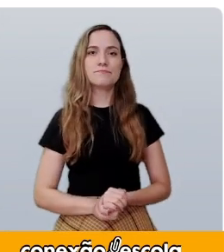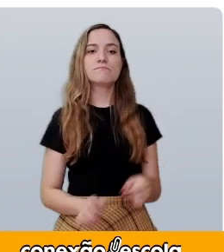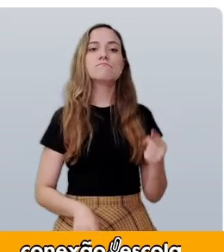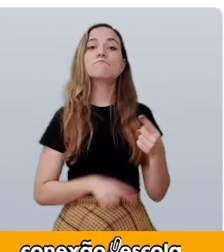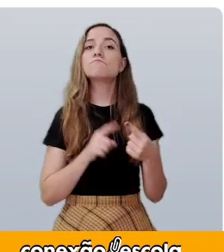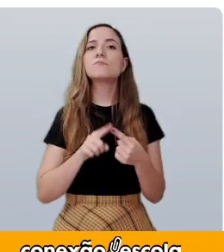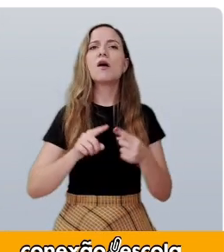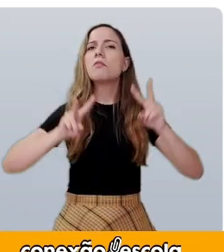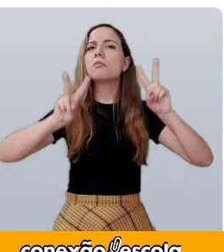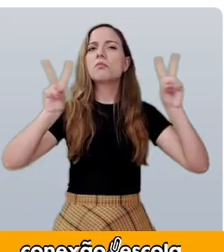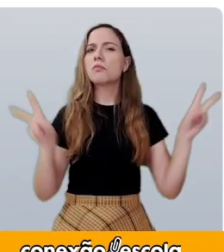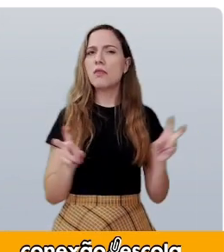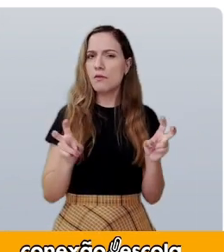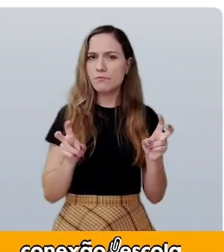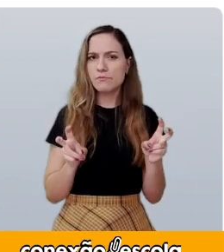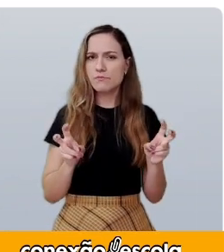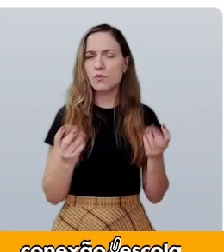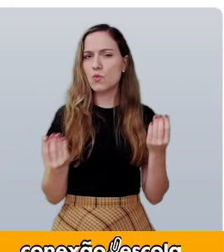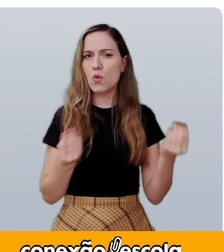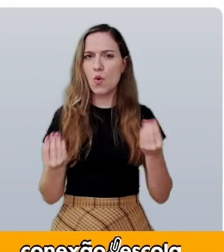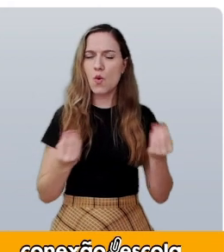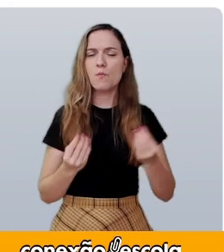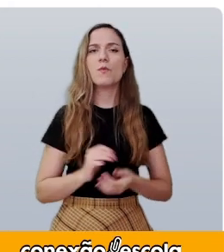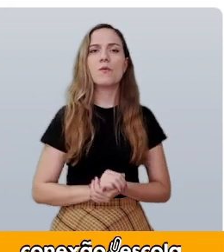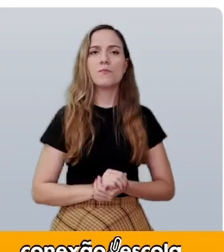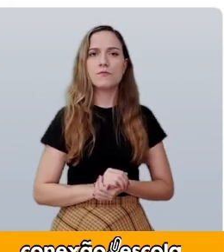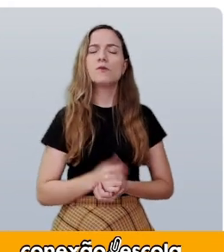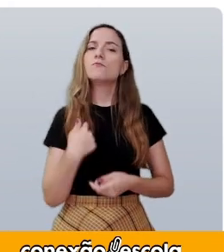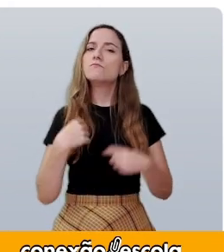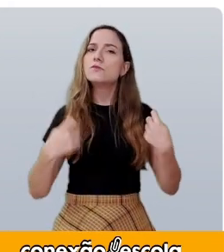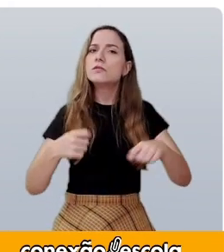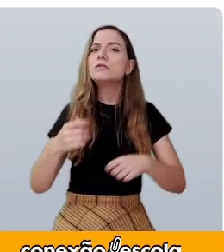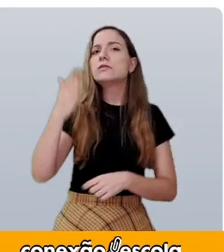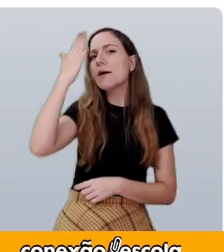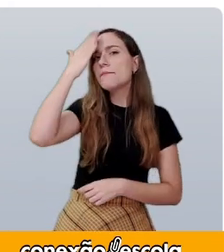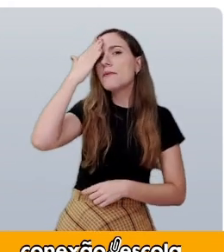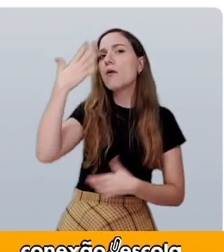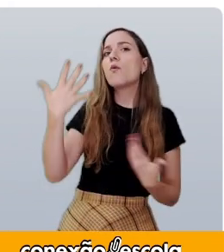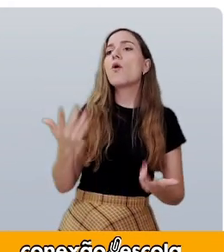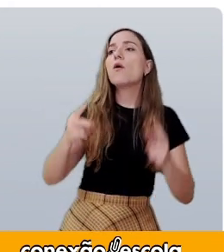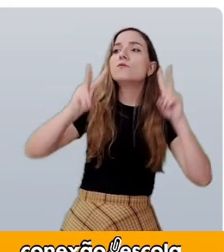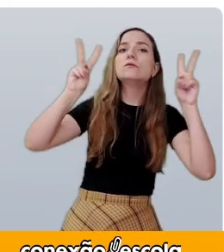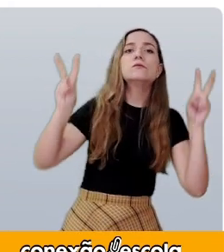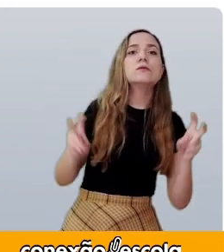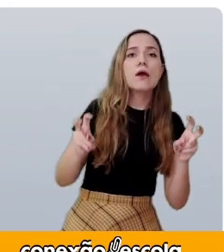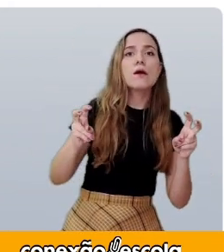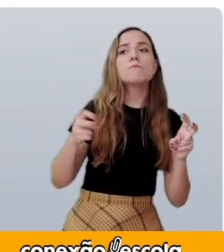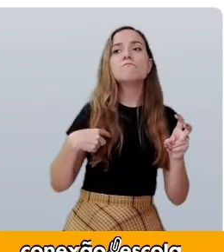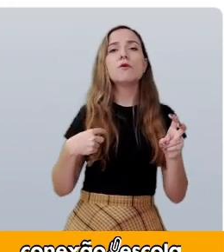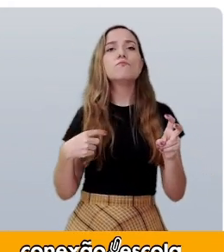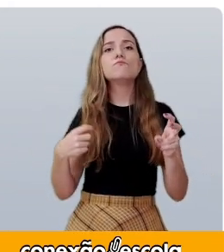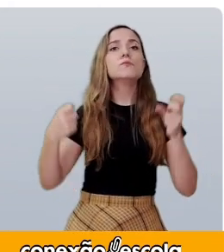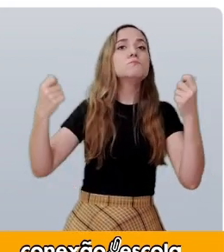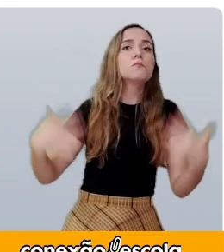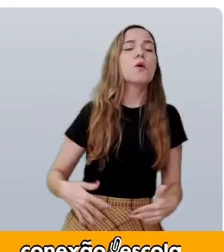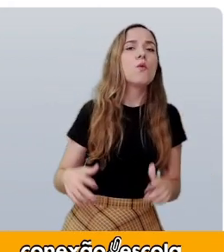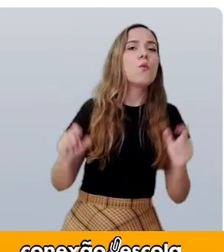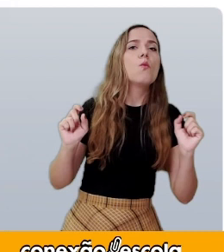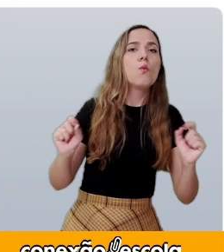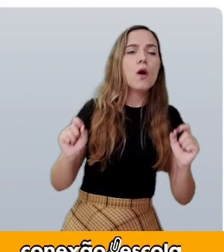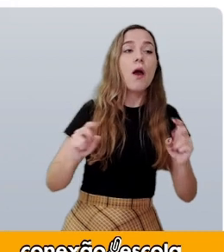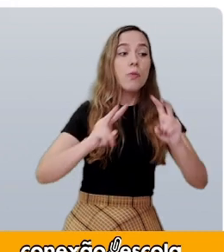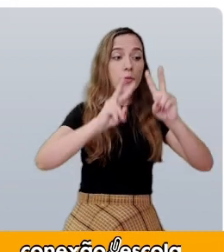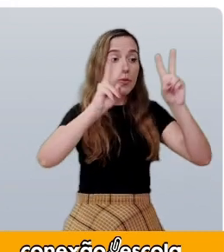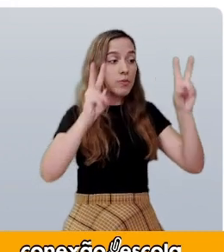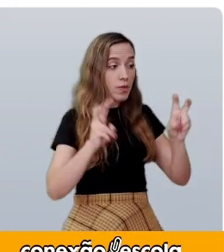Definição do tema. É o primeiro passo para a entrevista acontecer. Somente a partir